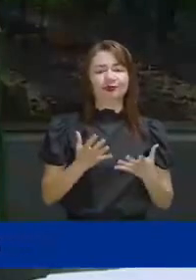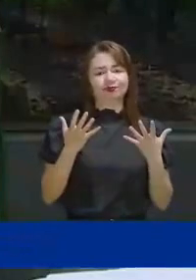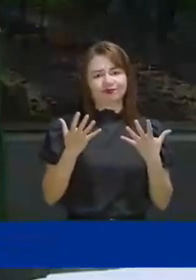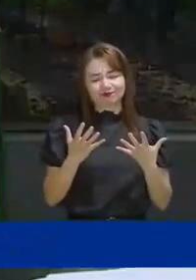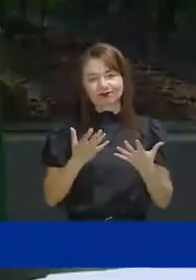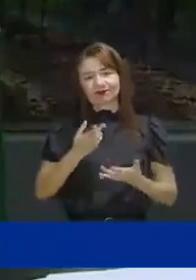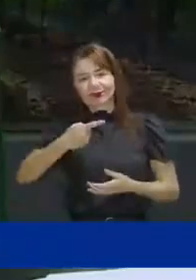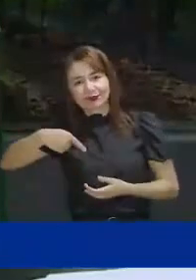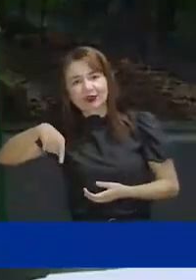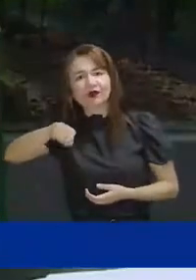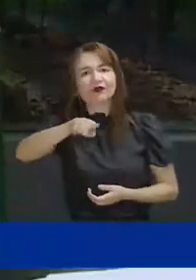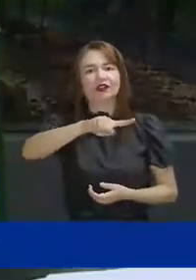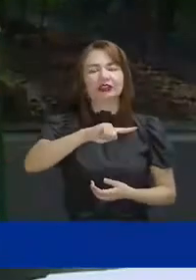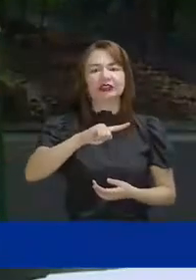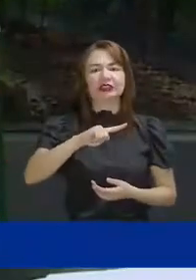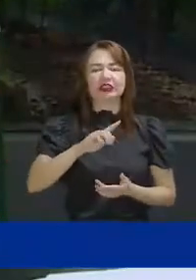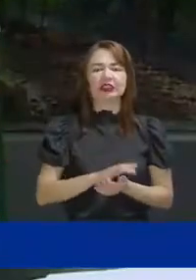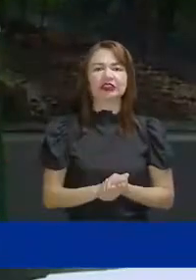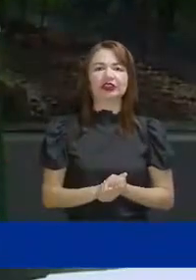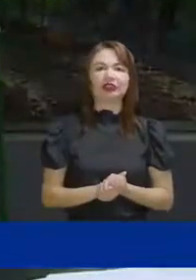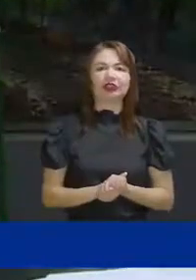todos os participantes desse encontro